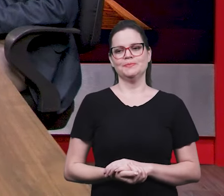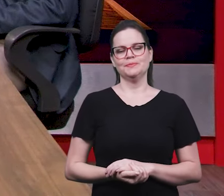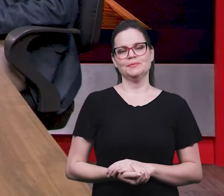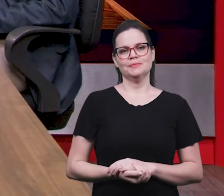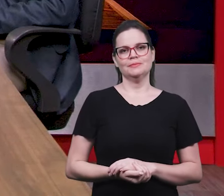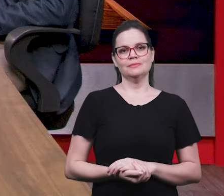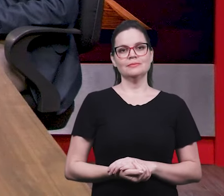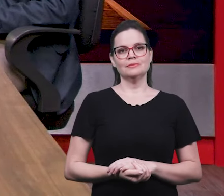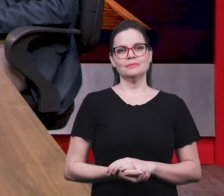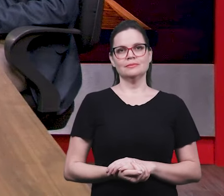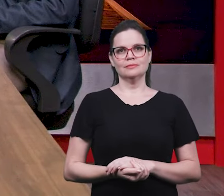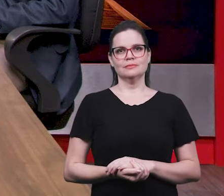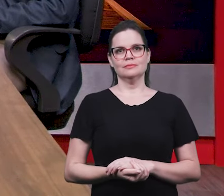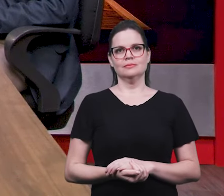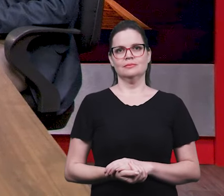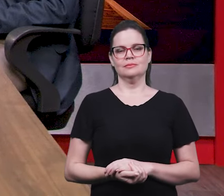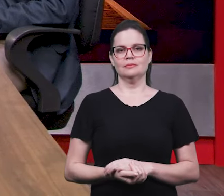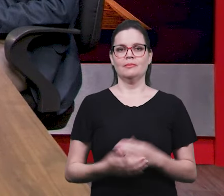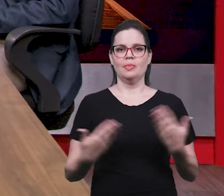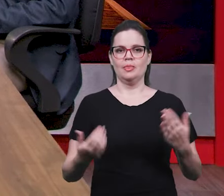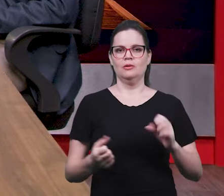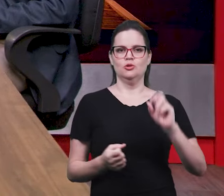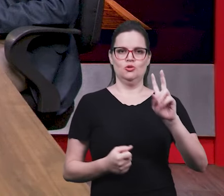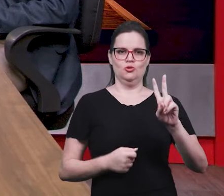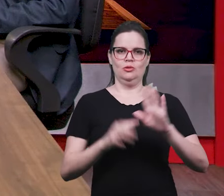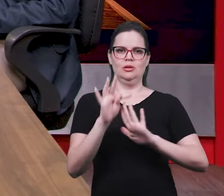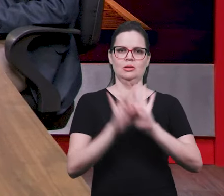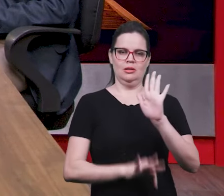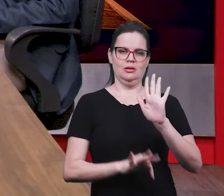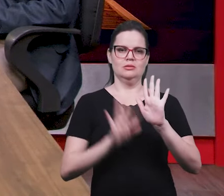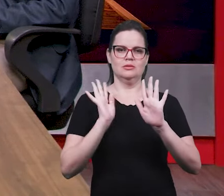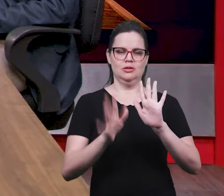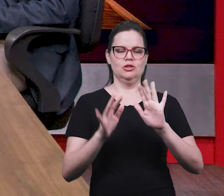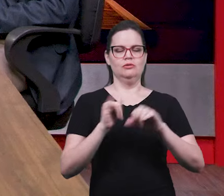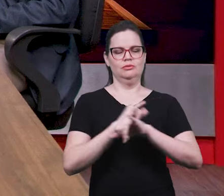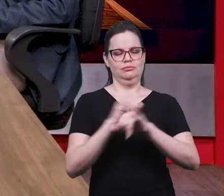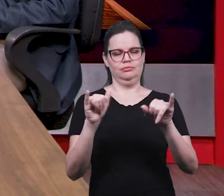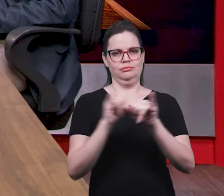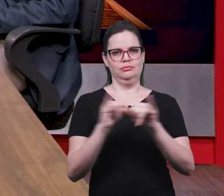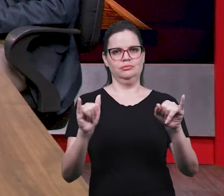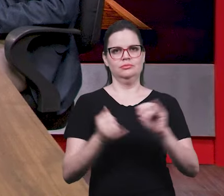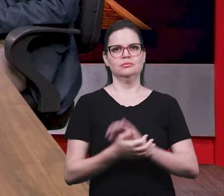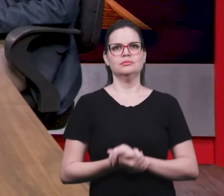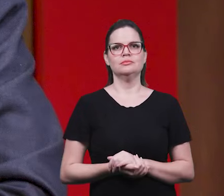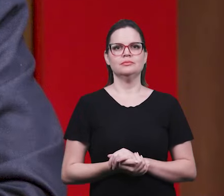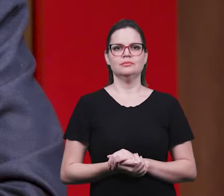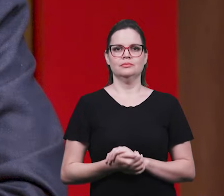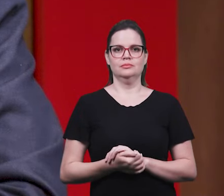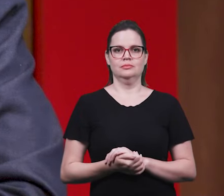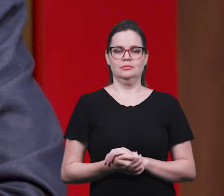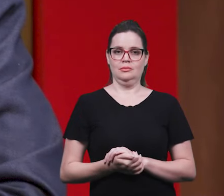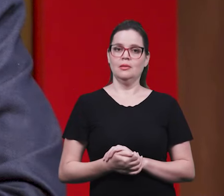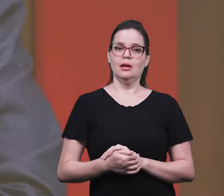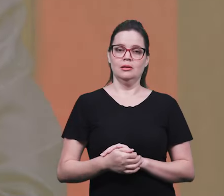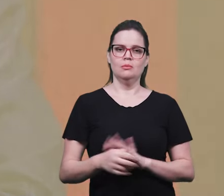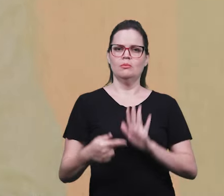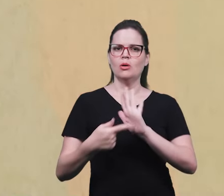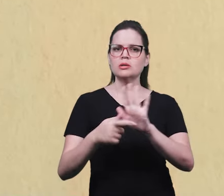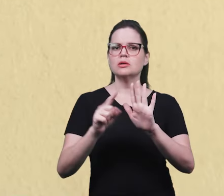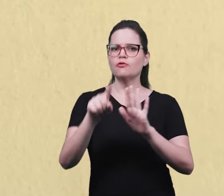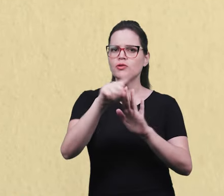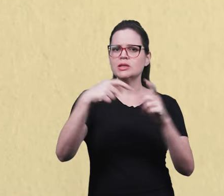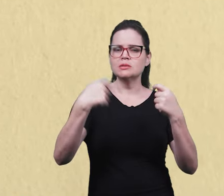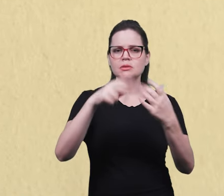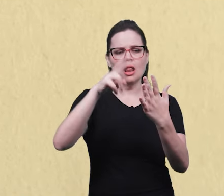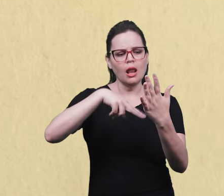Então, nesses dois textos que foram colocados aqui, né? Jesus manda: examinais as Escrituras. Por quê?